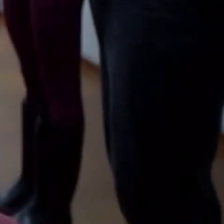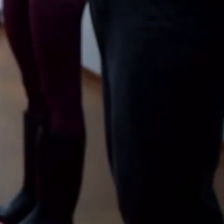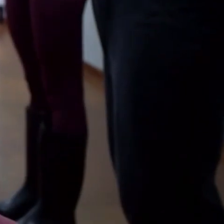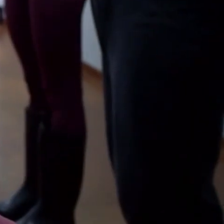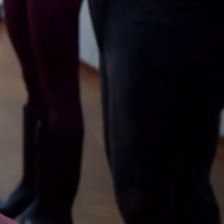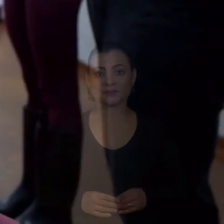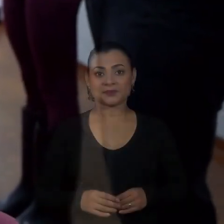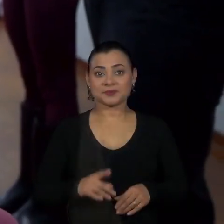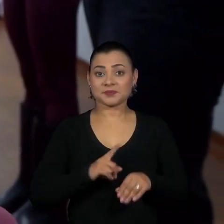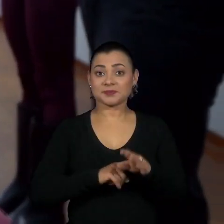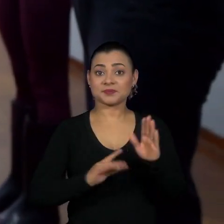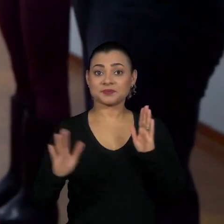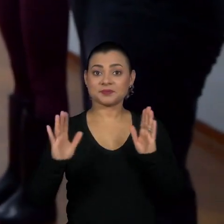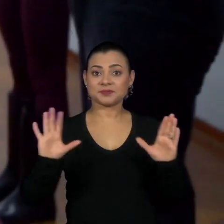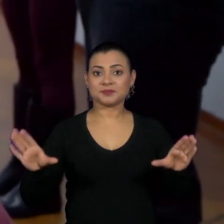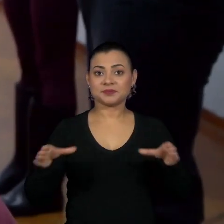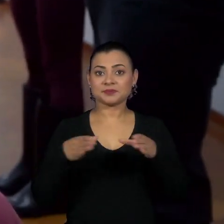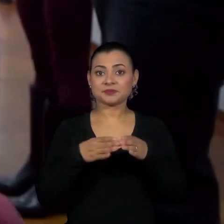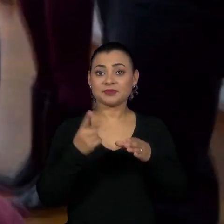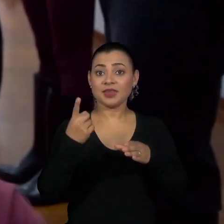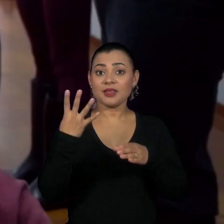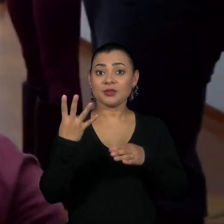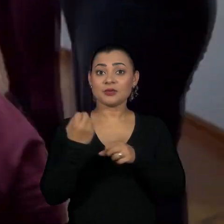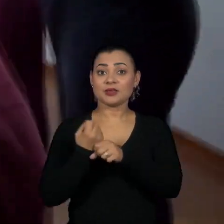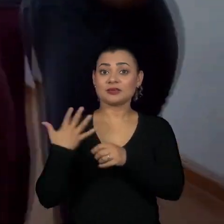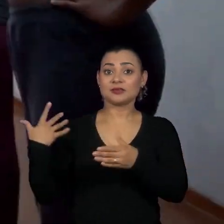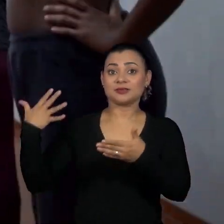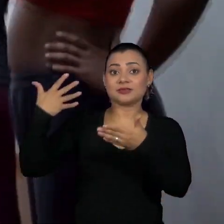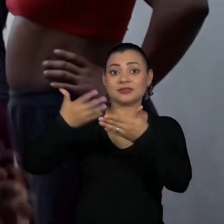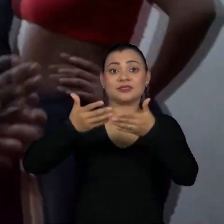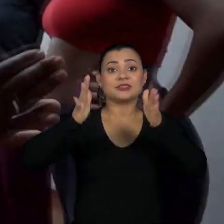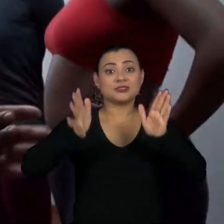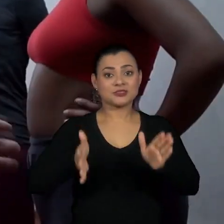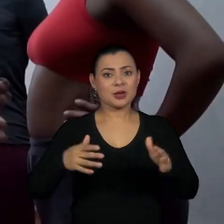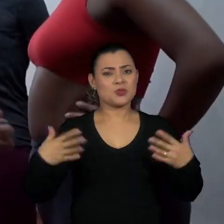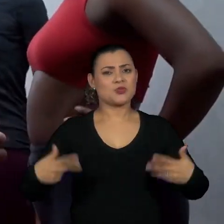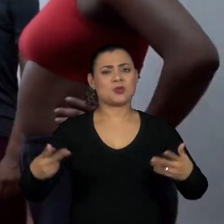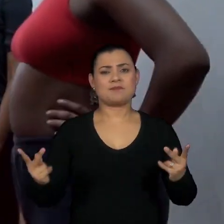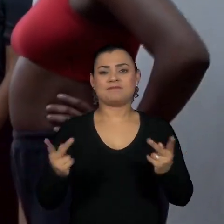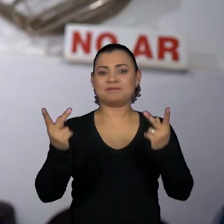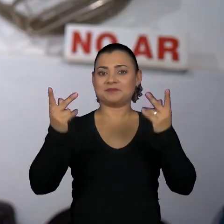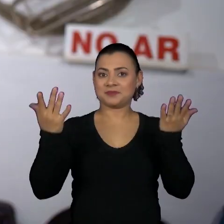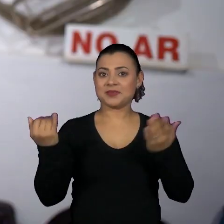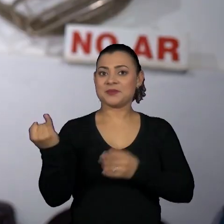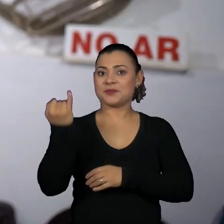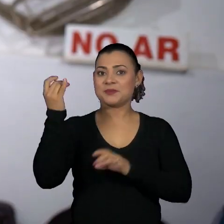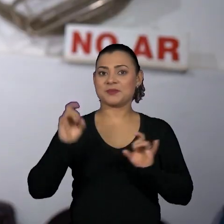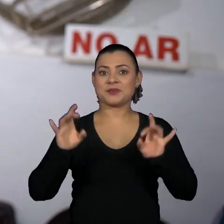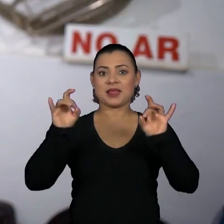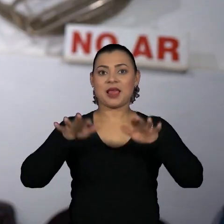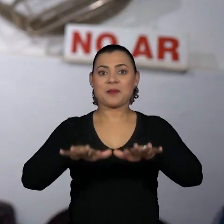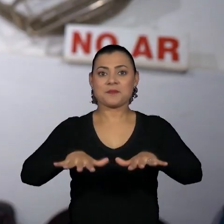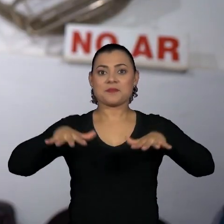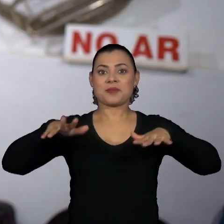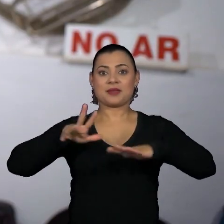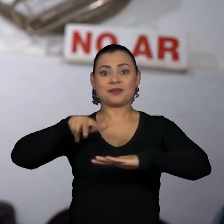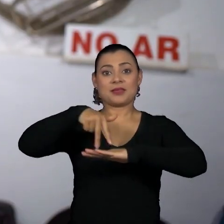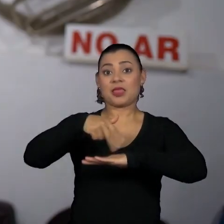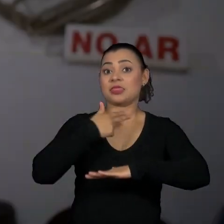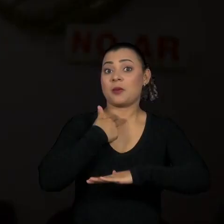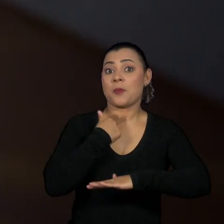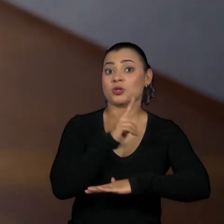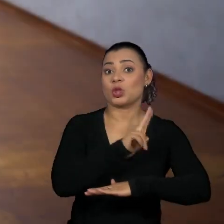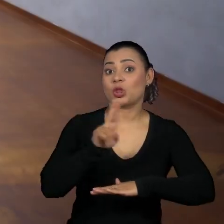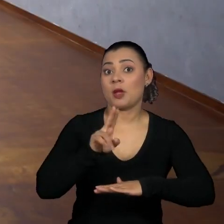E nesse momento a companhia fazendo 14 anos, a gente está indo para o terceiro espetáculo que eu ainda não posso dizer o